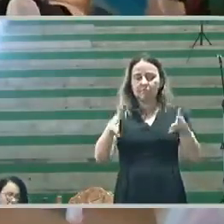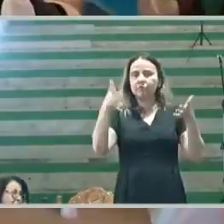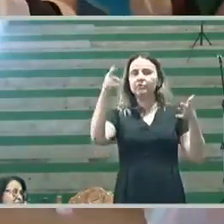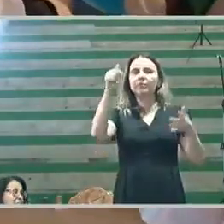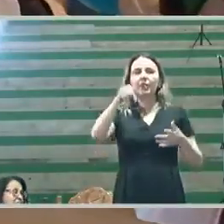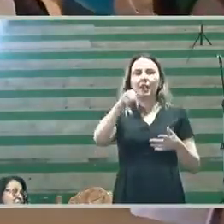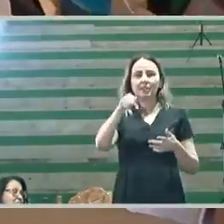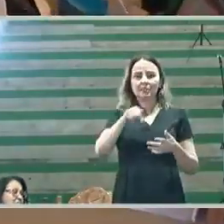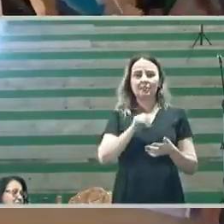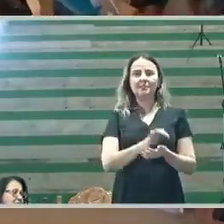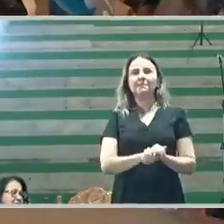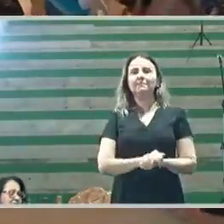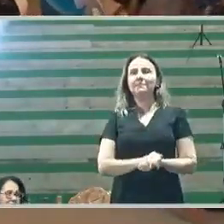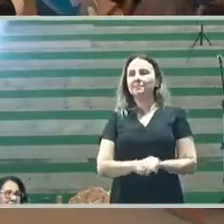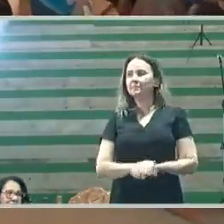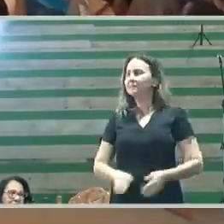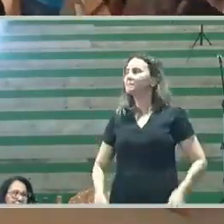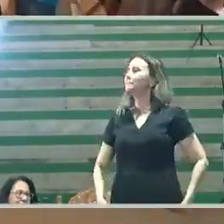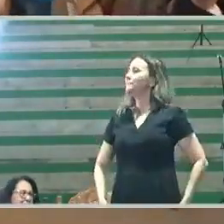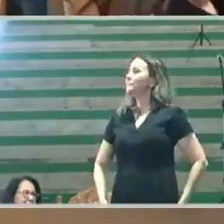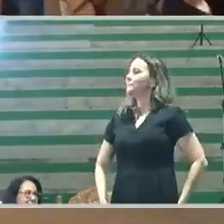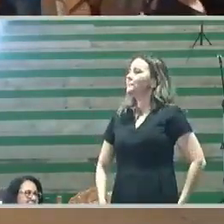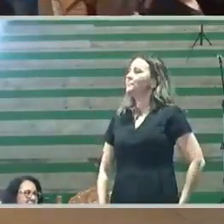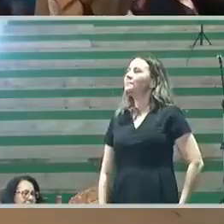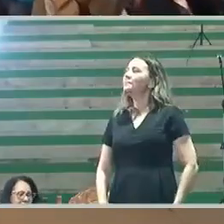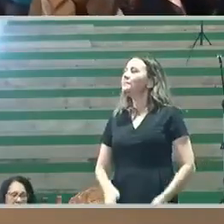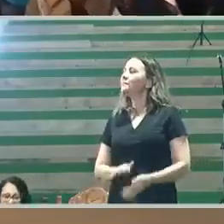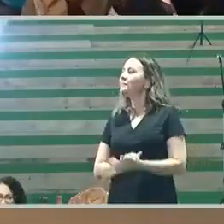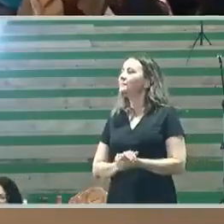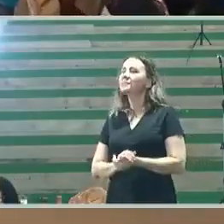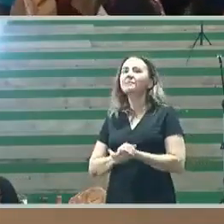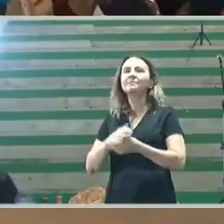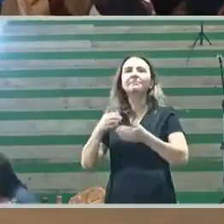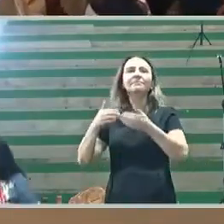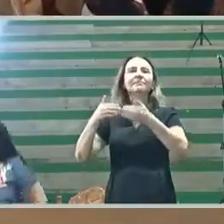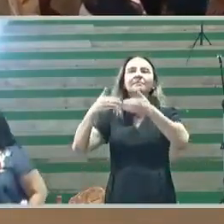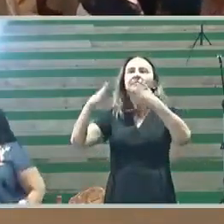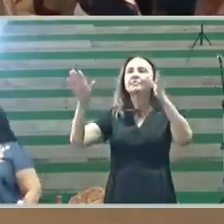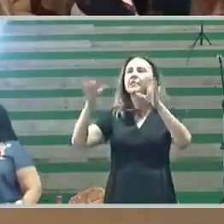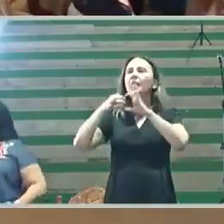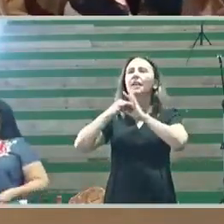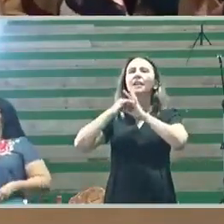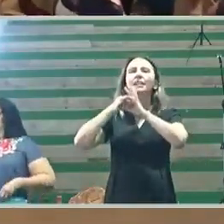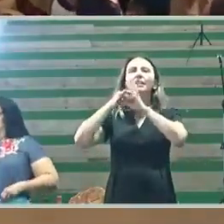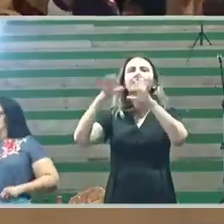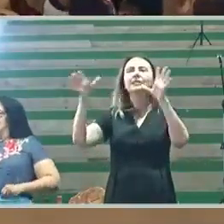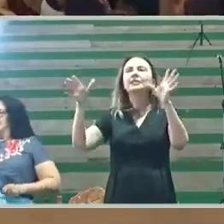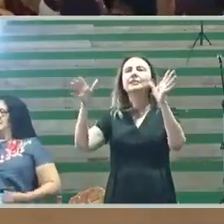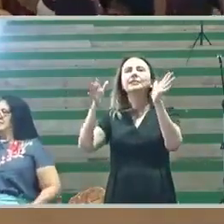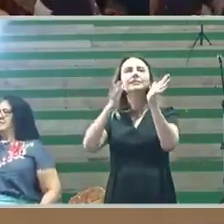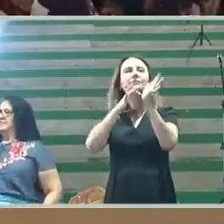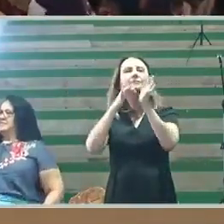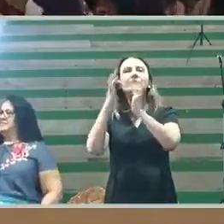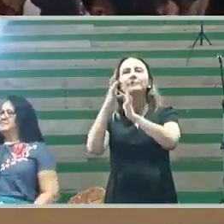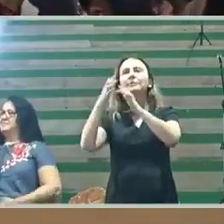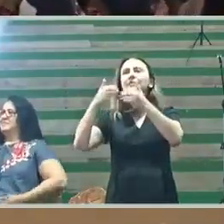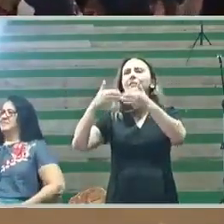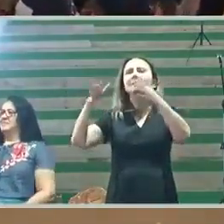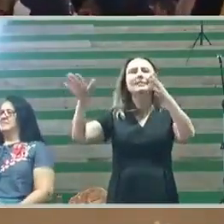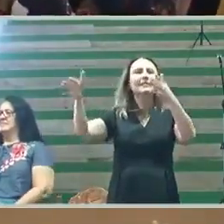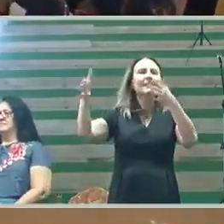Entra, Jesus. O ginásio está aberto. Entra, entra, entra, entra, entra,